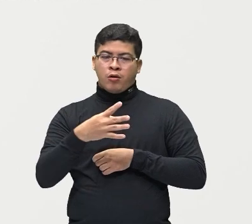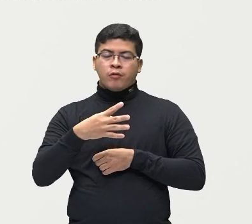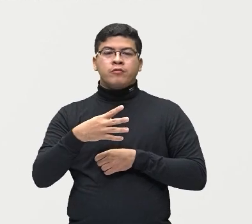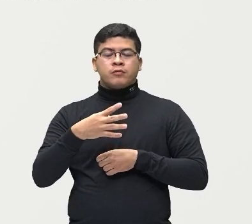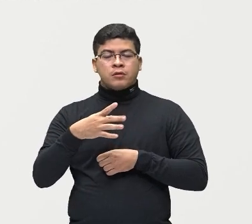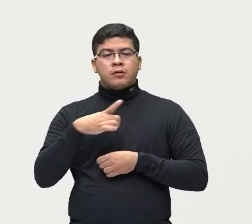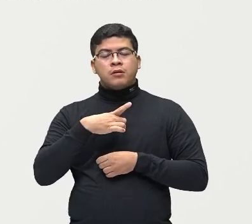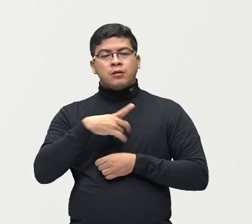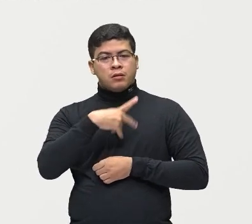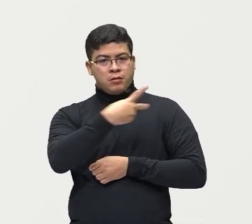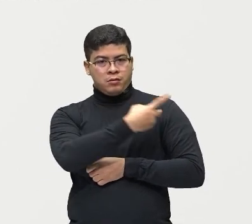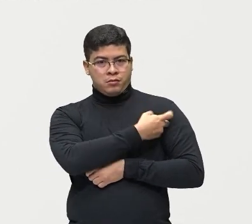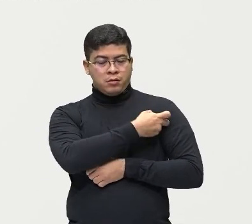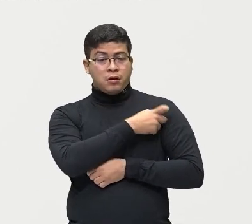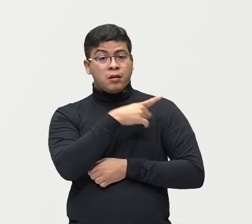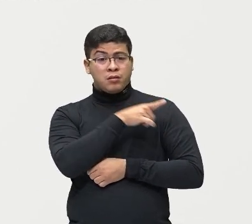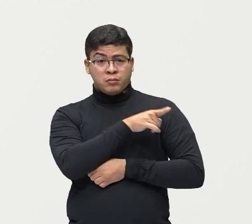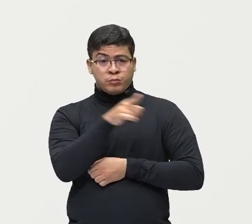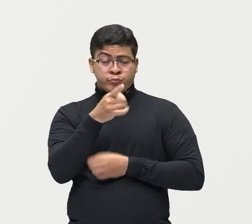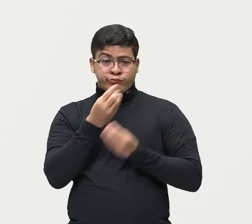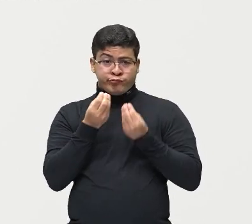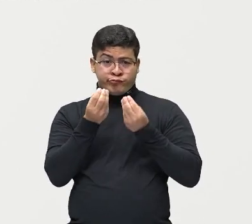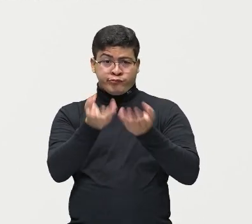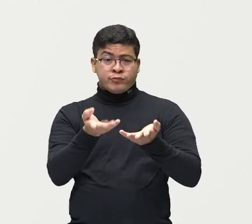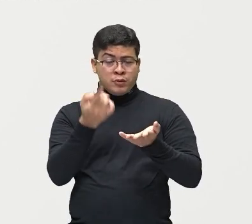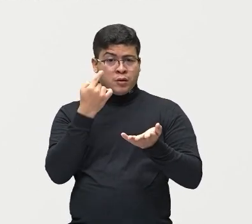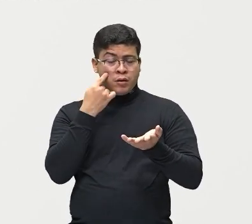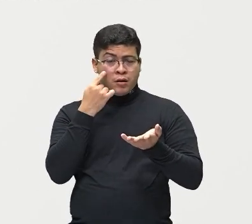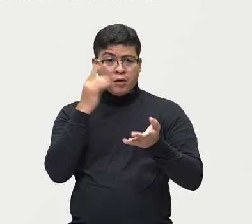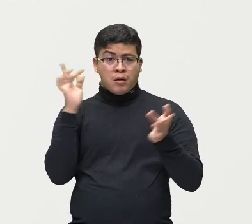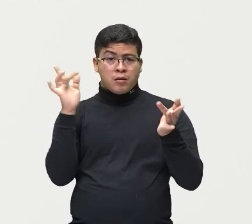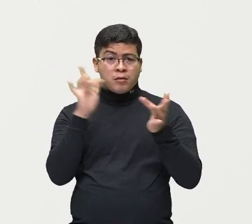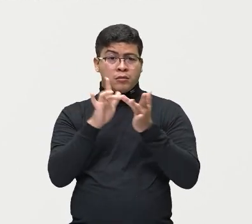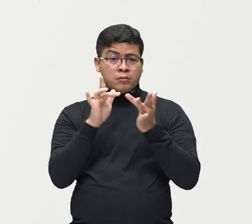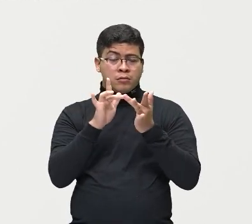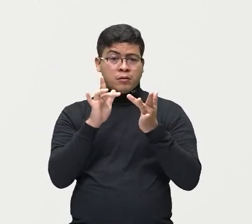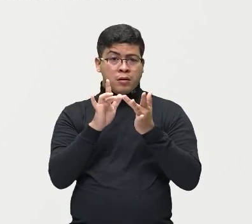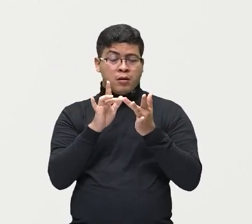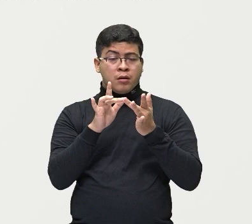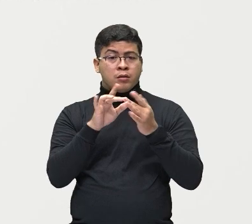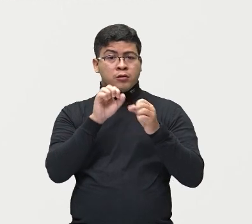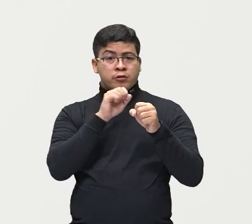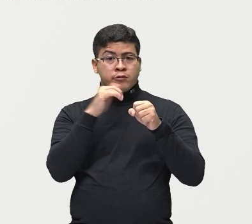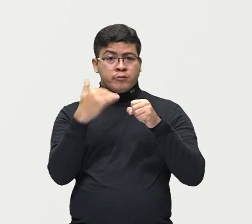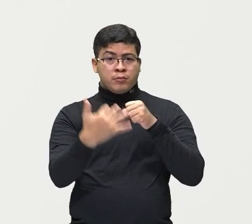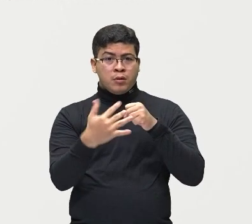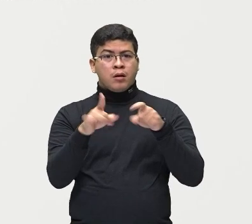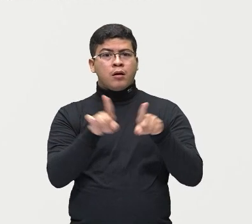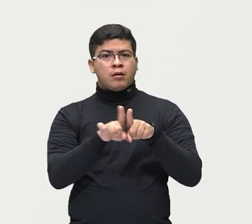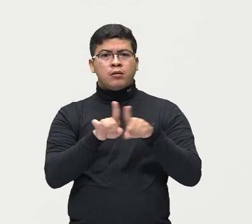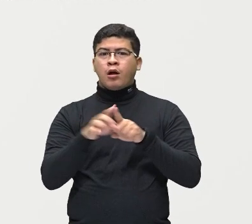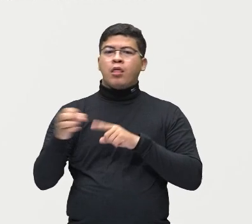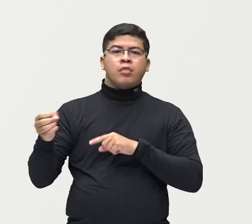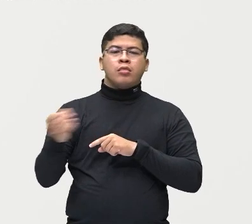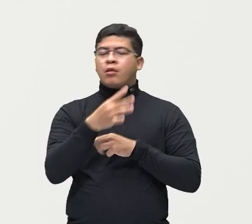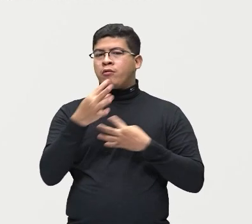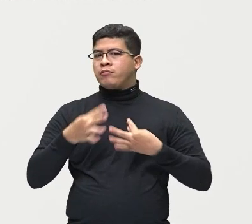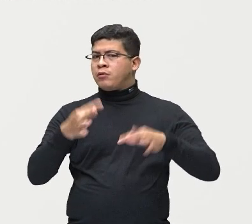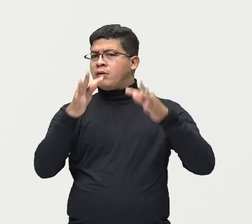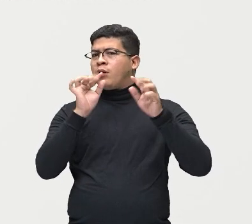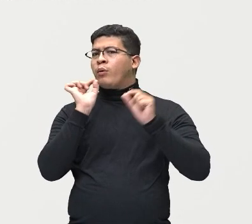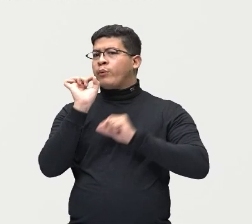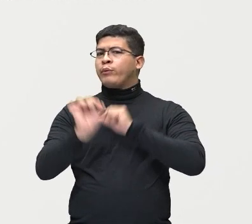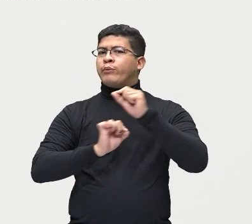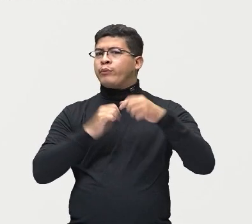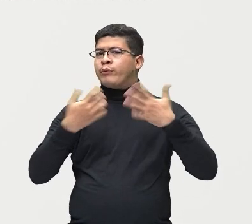gente trouxe para vocês também as vacinas relacionadas ao Covid e as novas tecnologias, né? O que vai